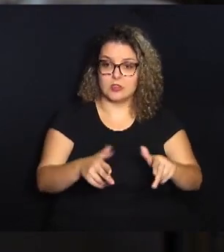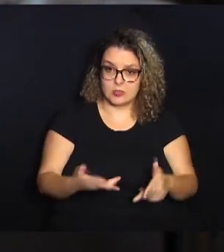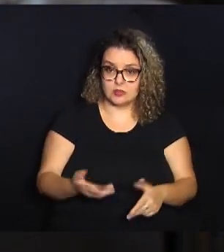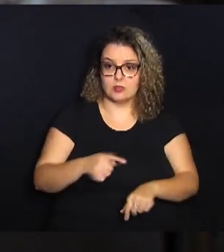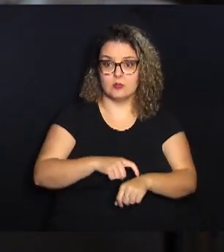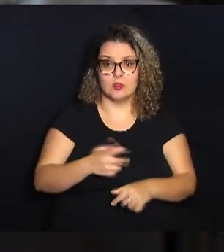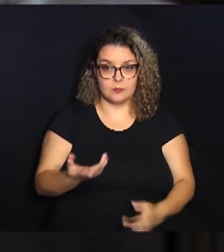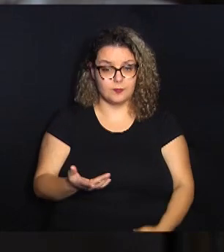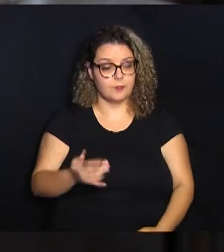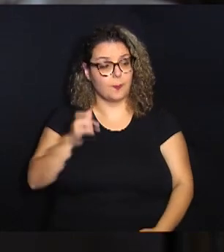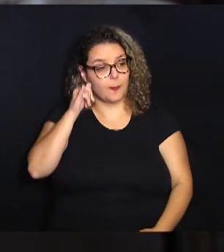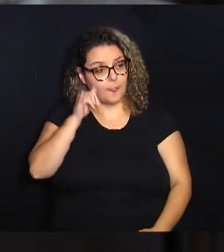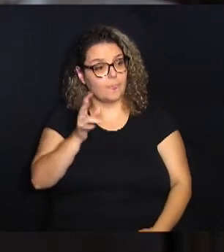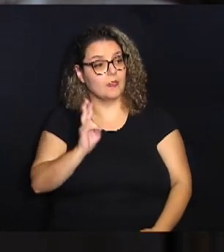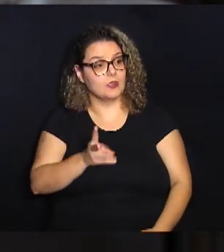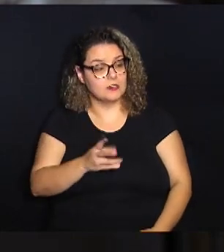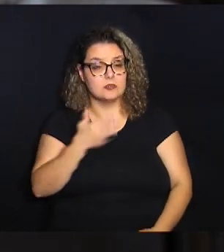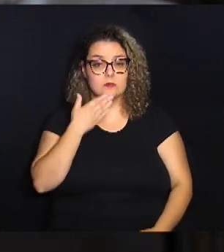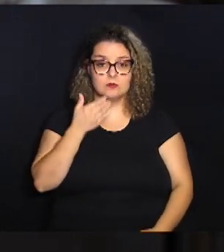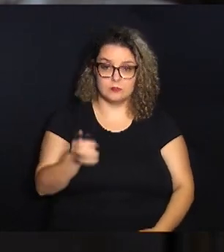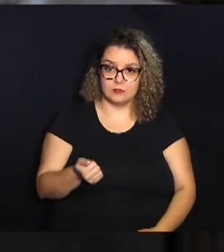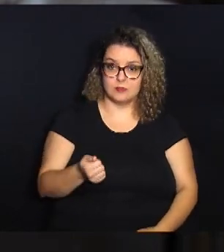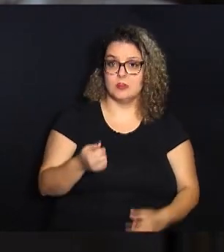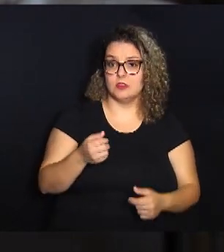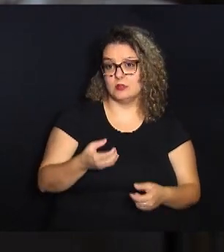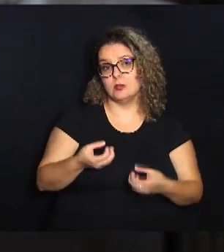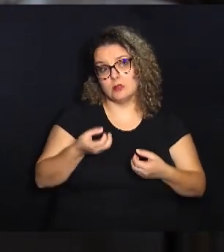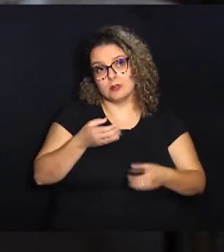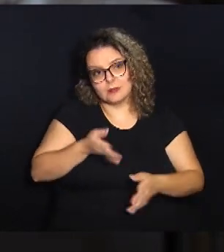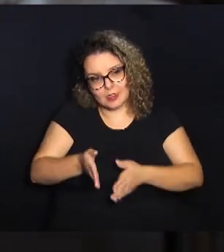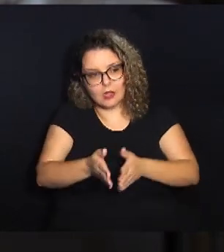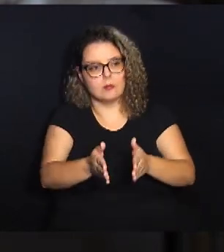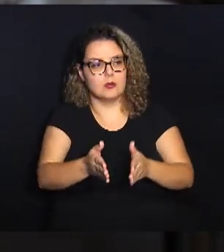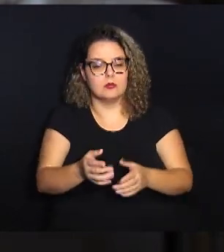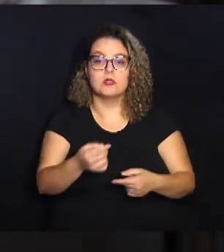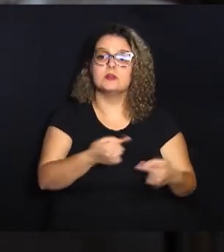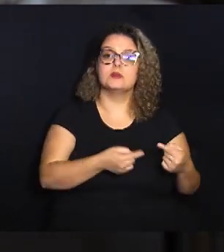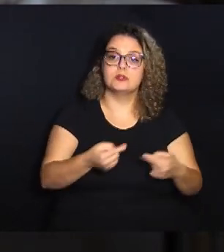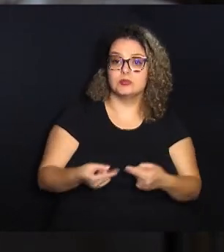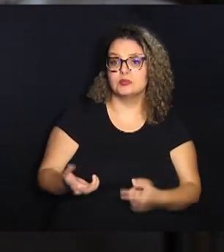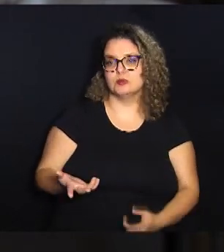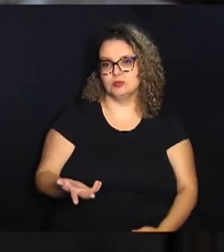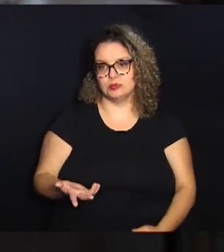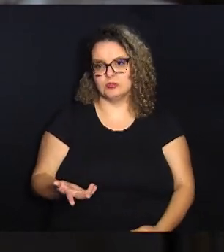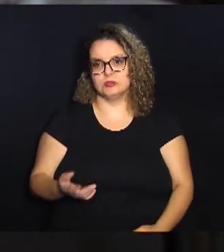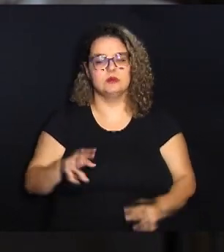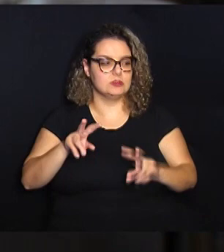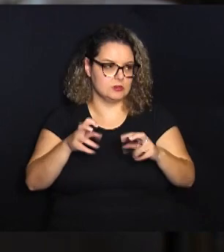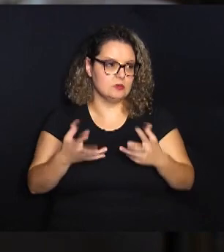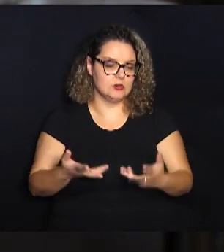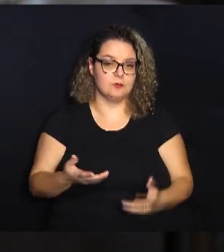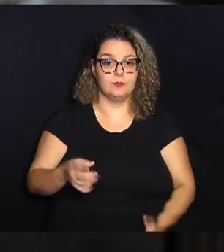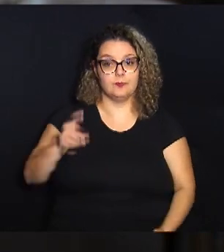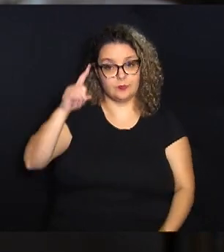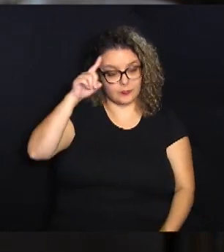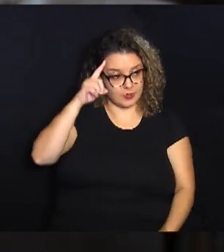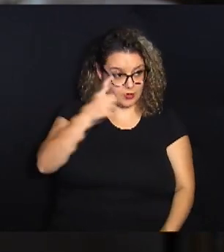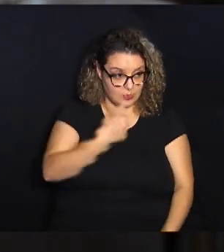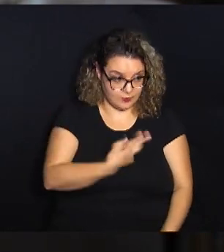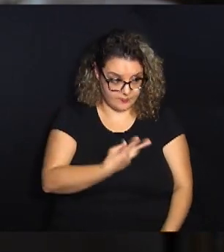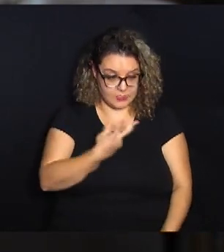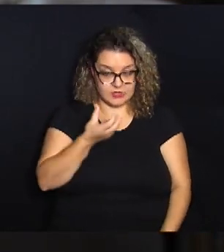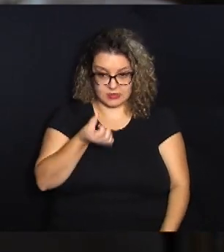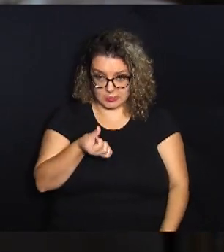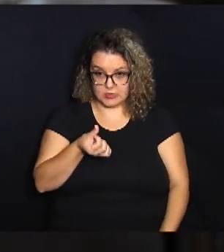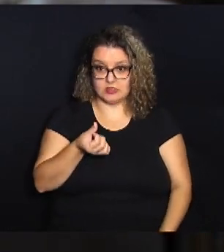a prevenção sempre é a melhor orientação para a gente discutir esse tema. E o dia 26 de